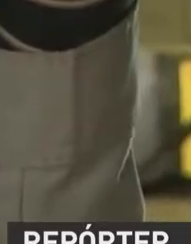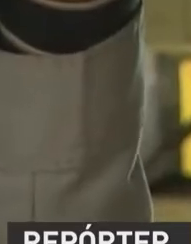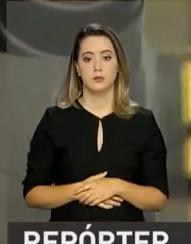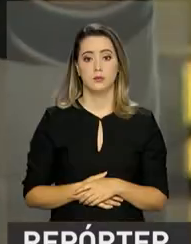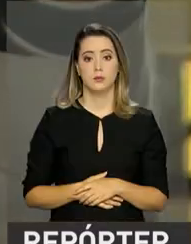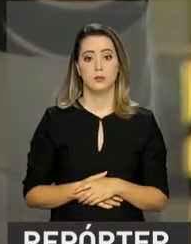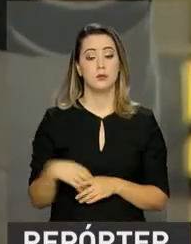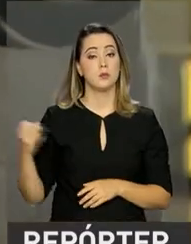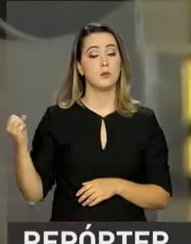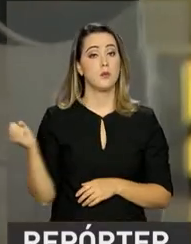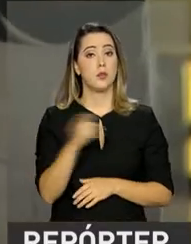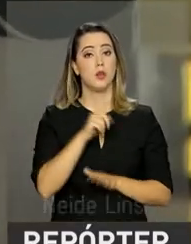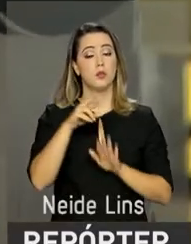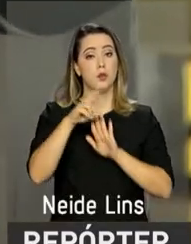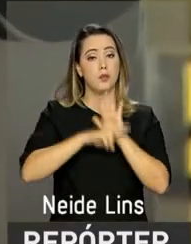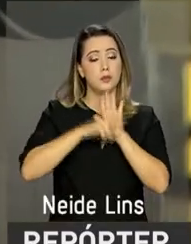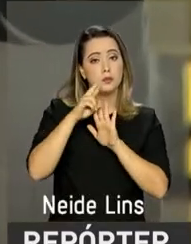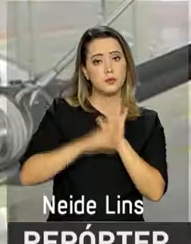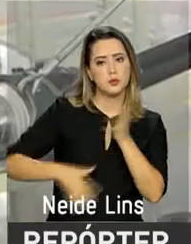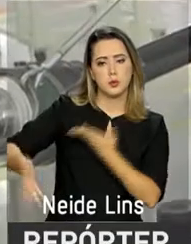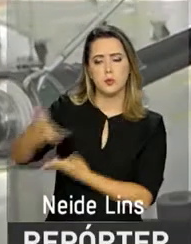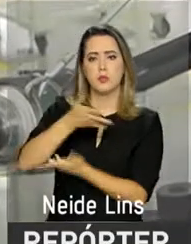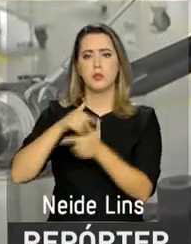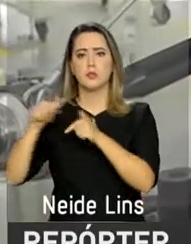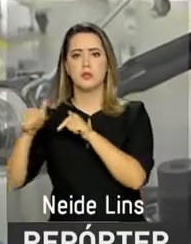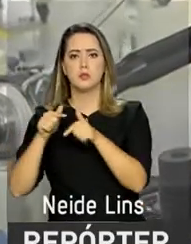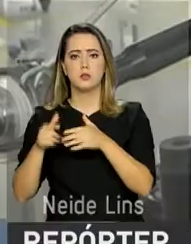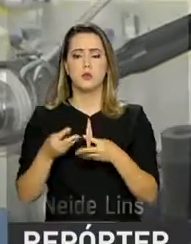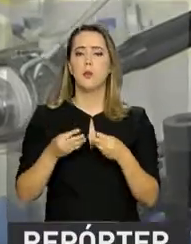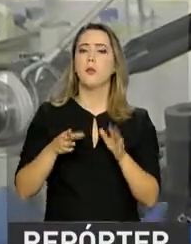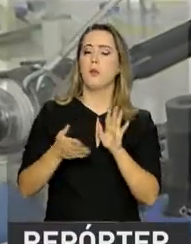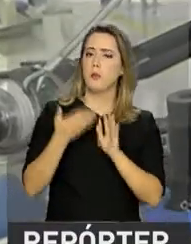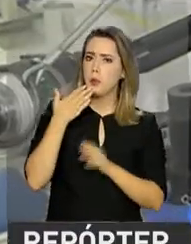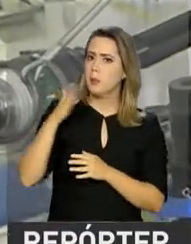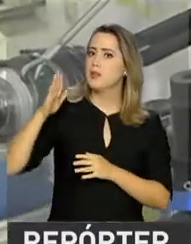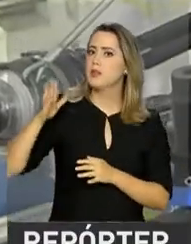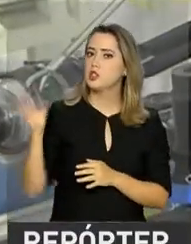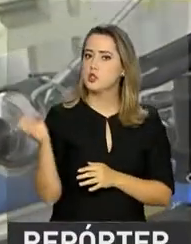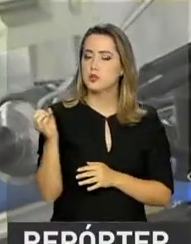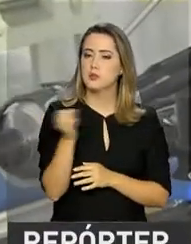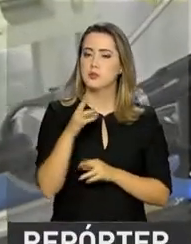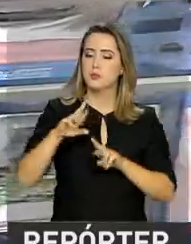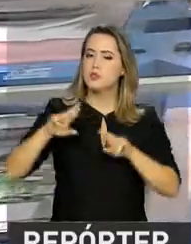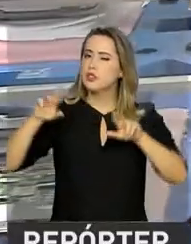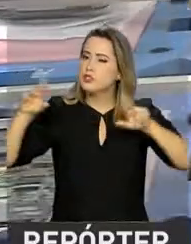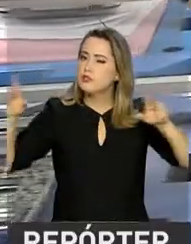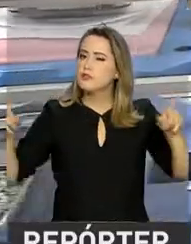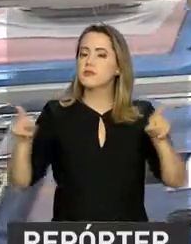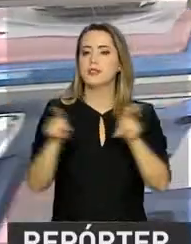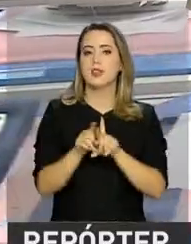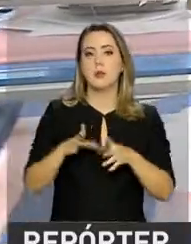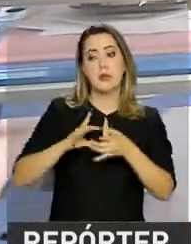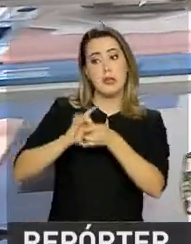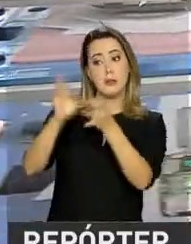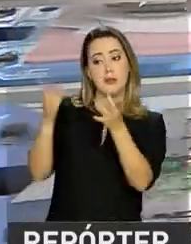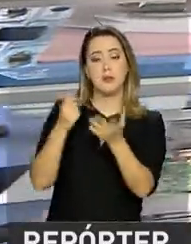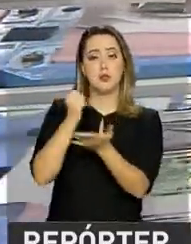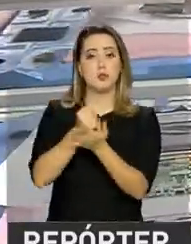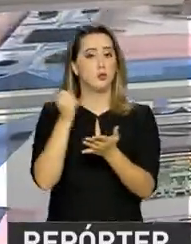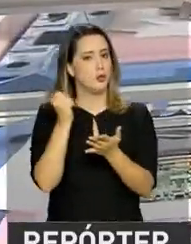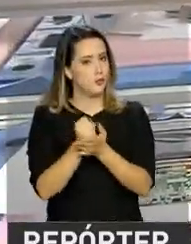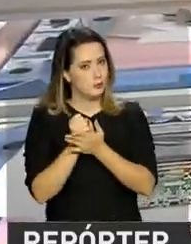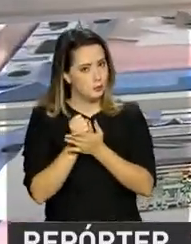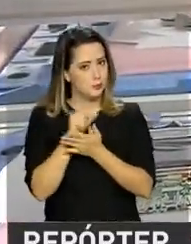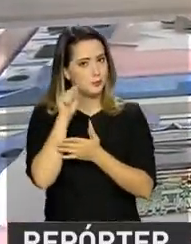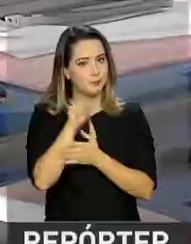As novas regras para as relações de trabalho prometem trazer menos rigidez e dar mais liberdade para contratações.